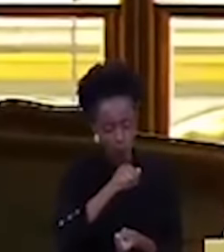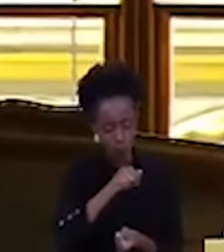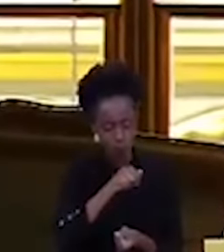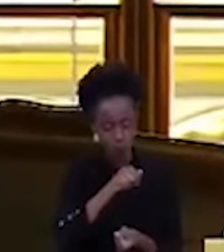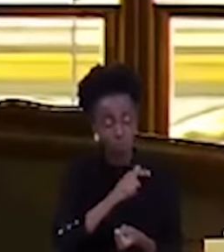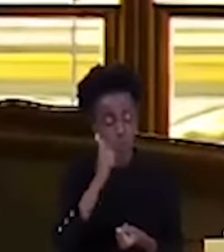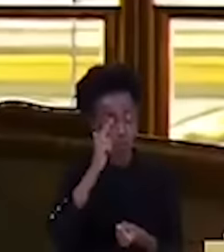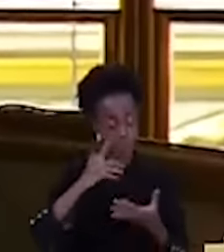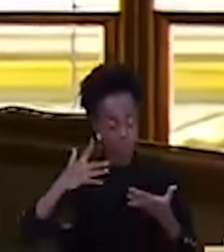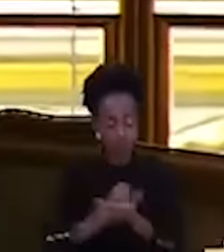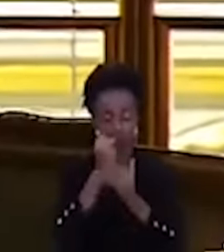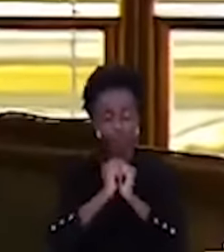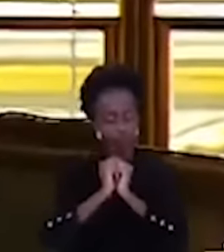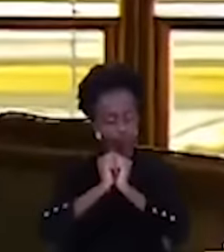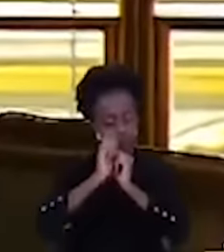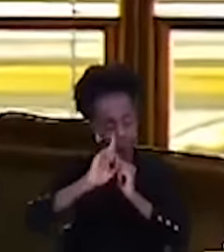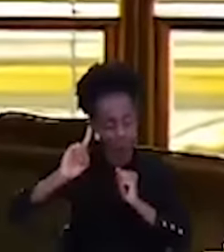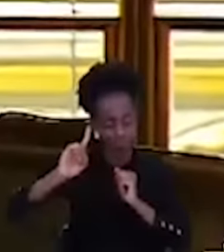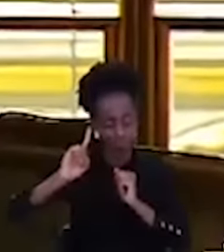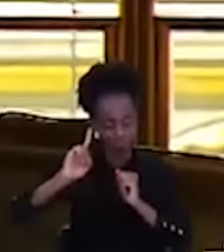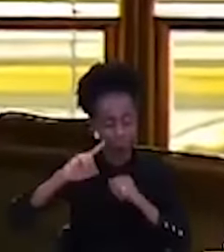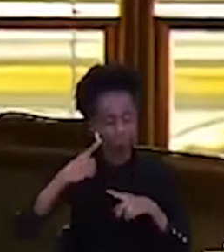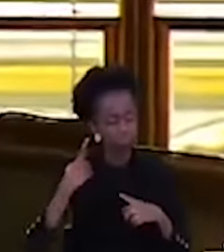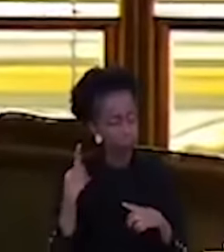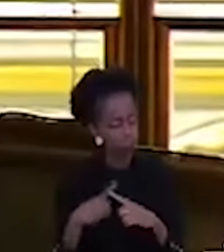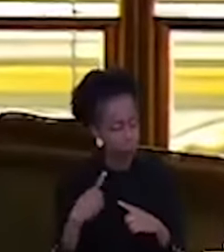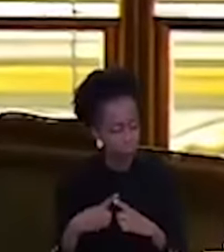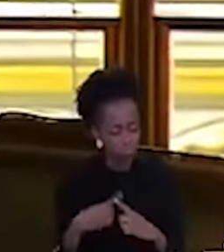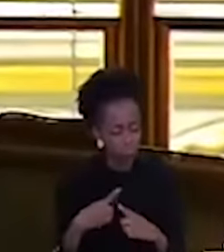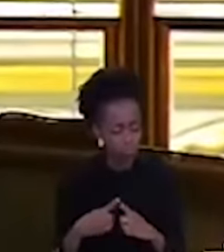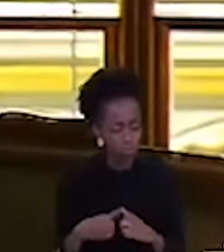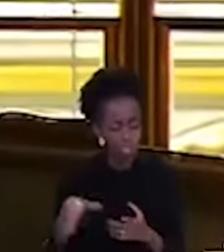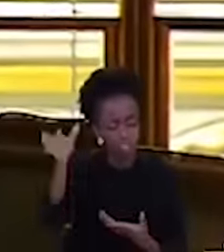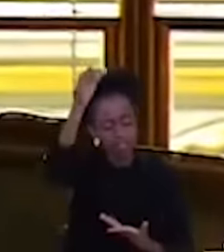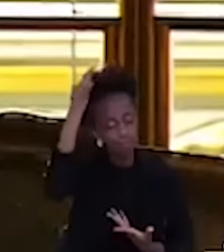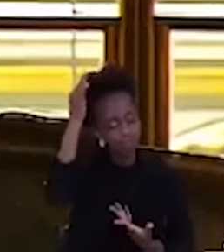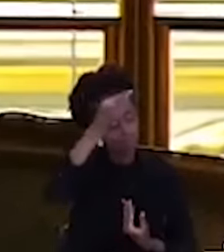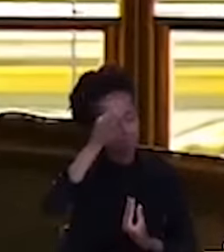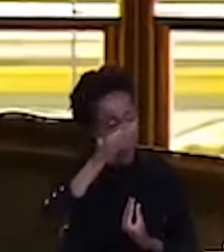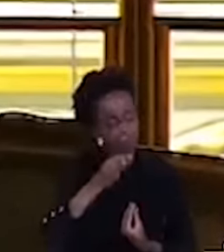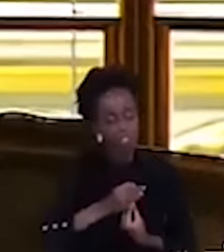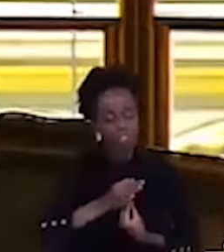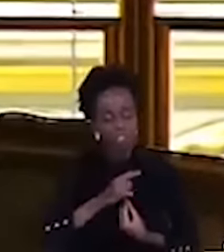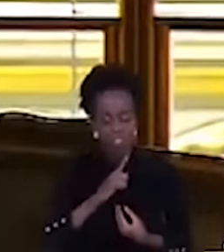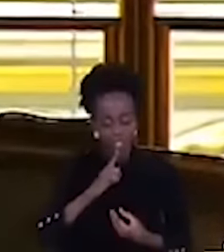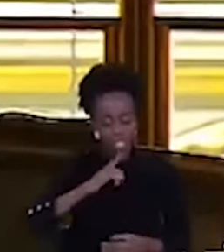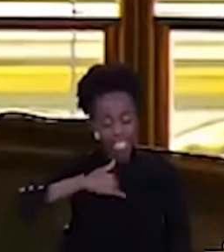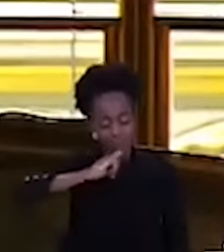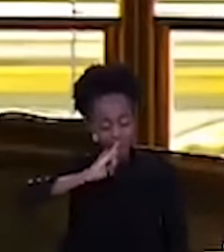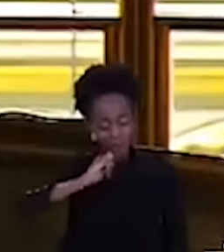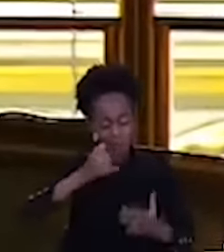faça parte do arrebatamento. Pois selado com teu Espírito, eu determino